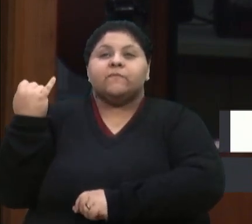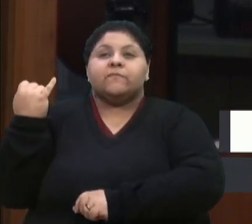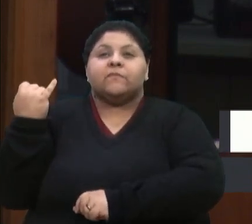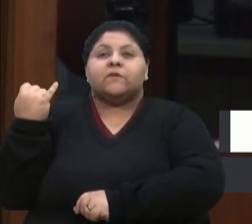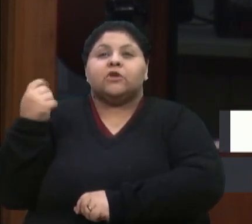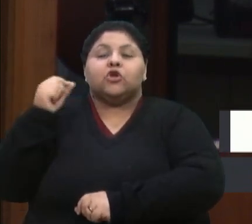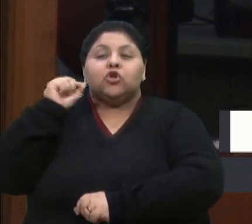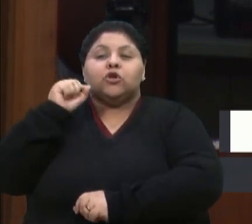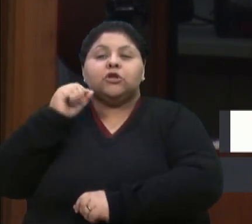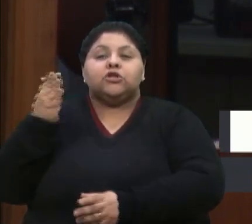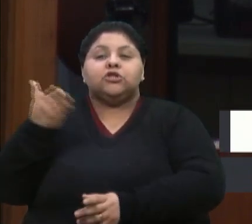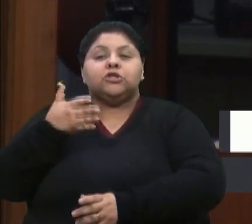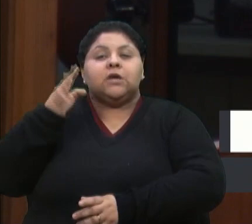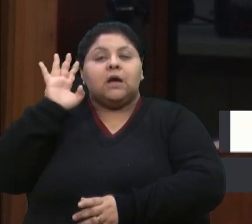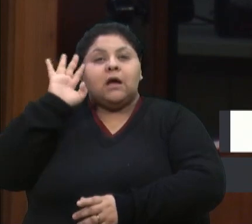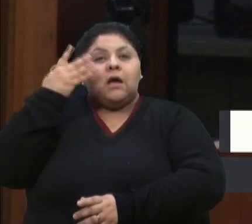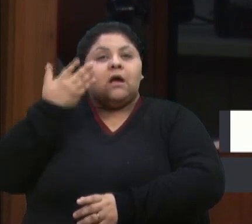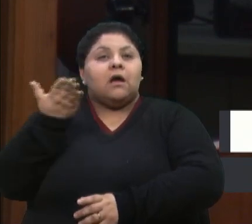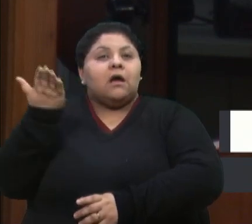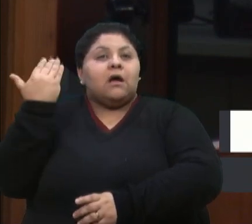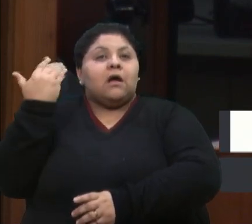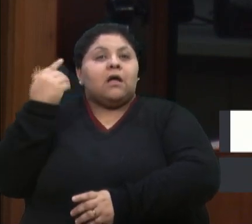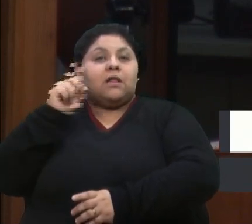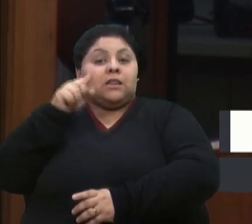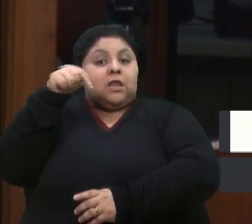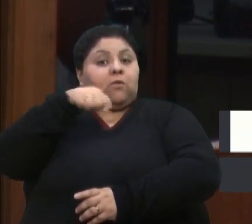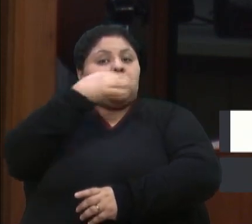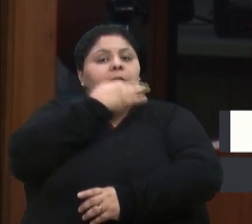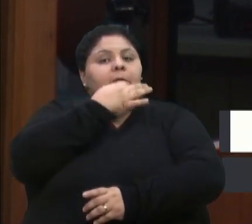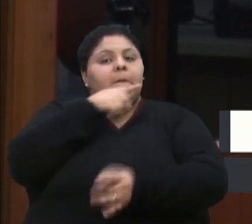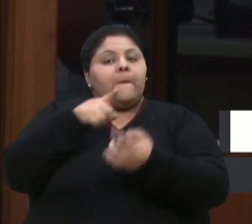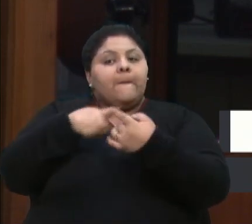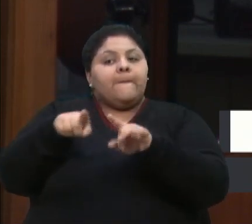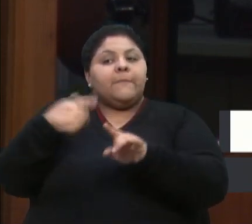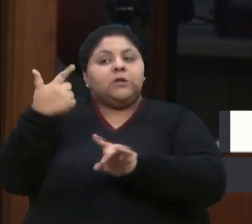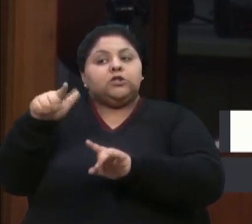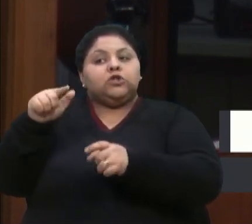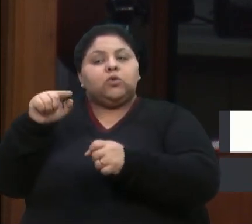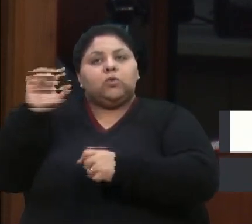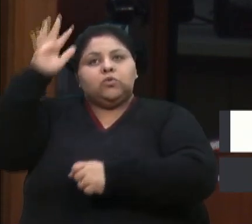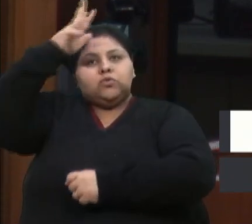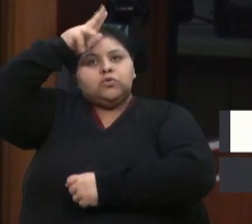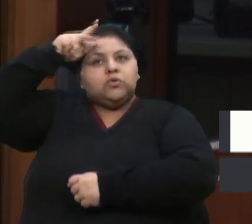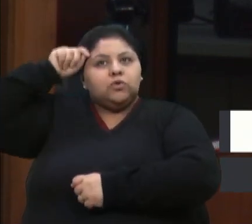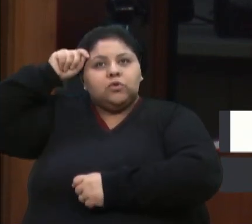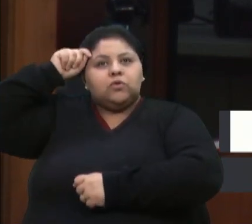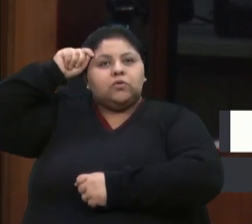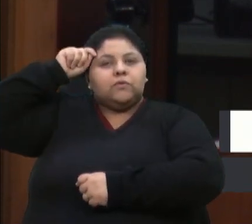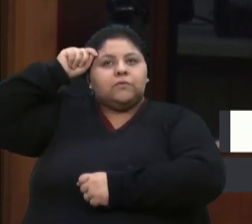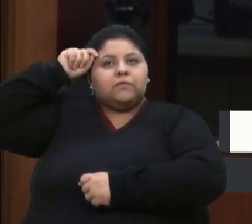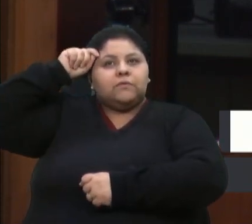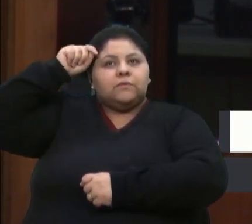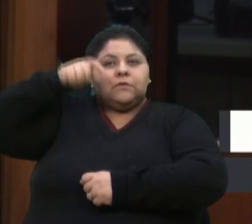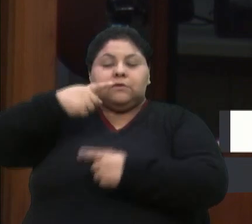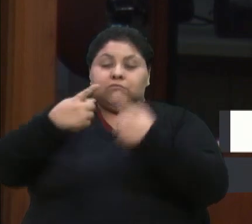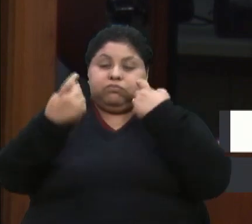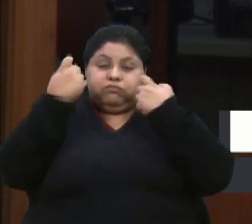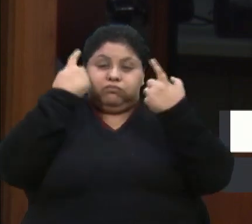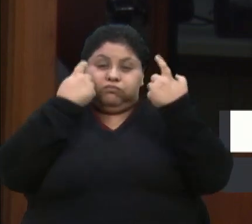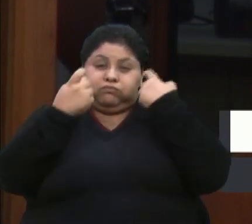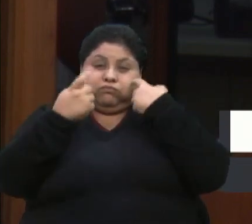já aconteceu no passado, não aqui em Caxias do Sul, mas em outros municípios, que é o quê? A violência,